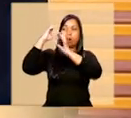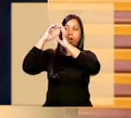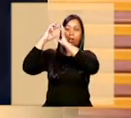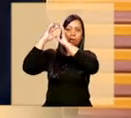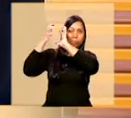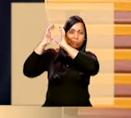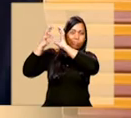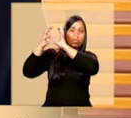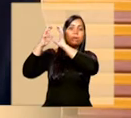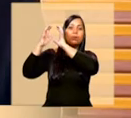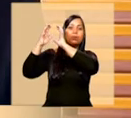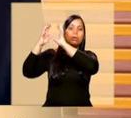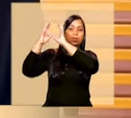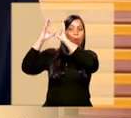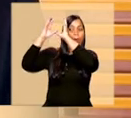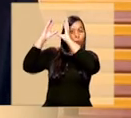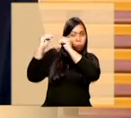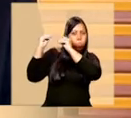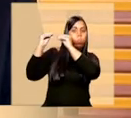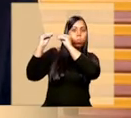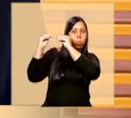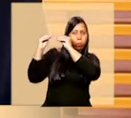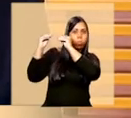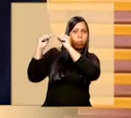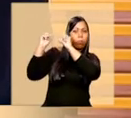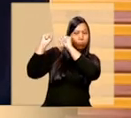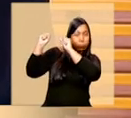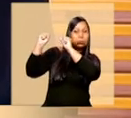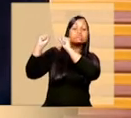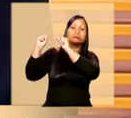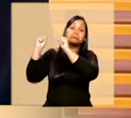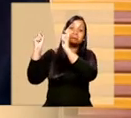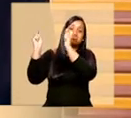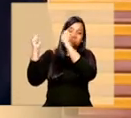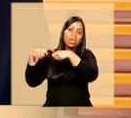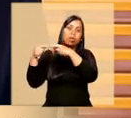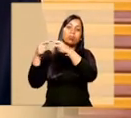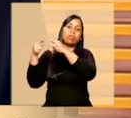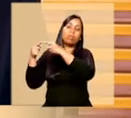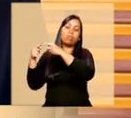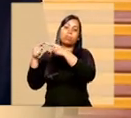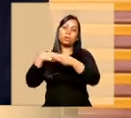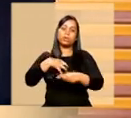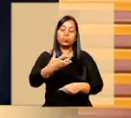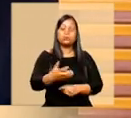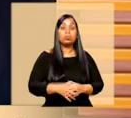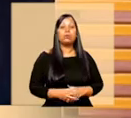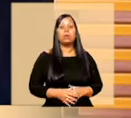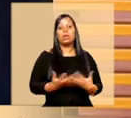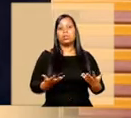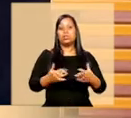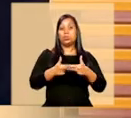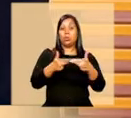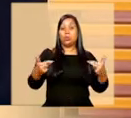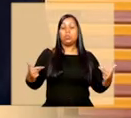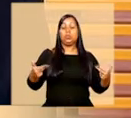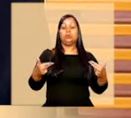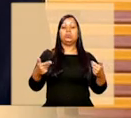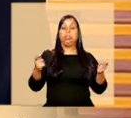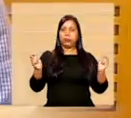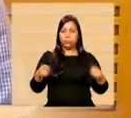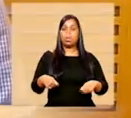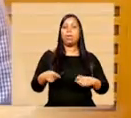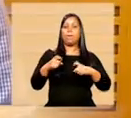né? Então, esses são os principais pacientes que eventualmente podem estar em morte cefálica e com essa condição clínica. Uma vez que ele reúna todos